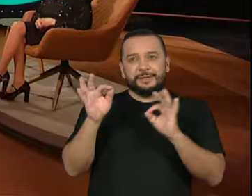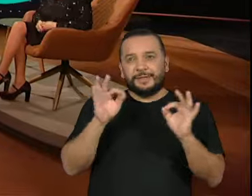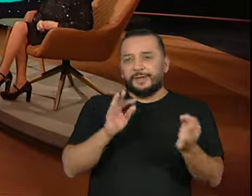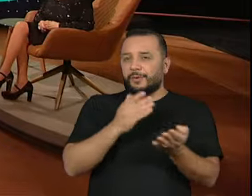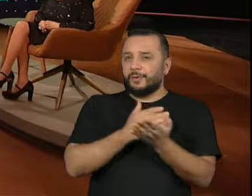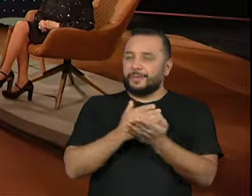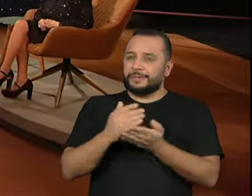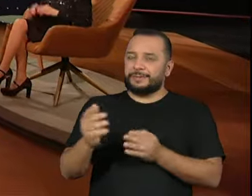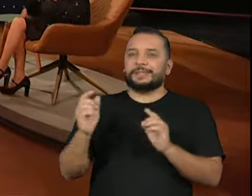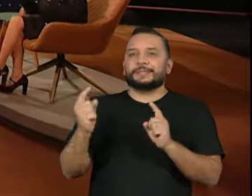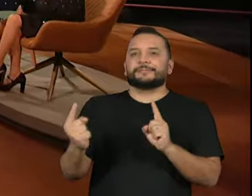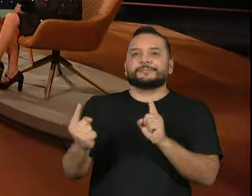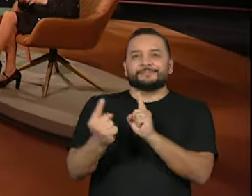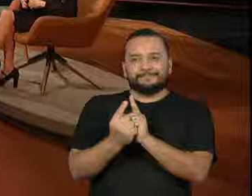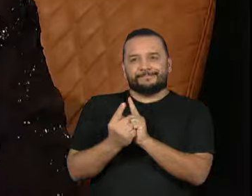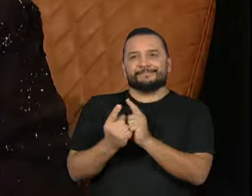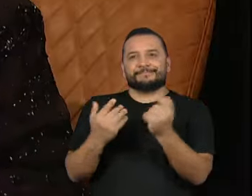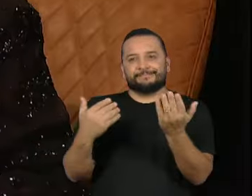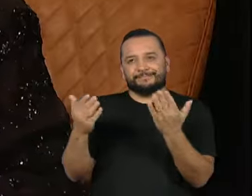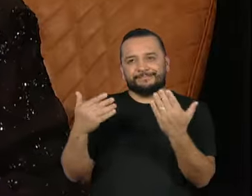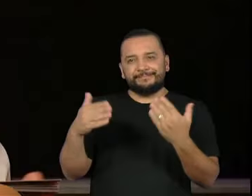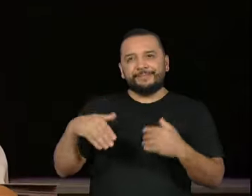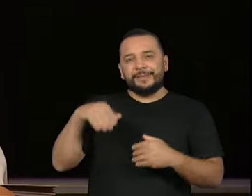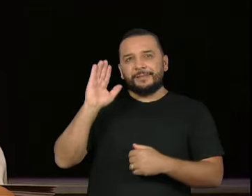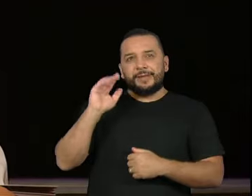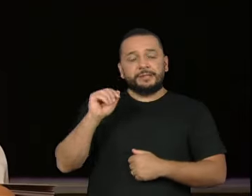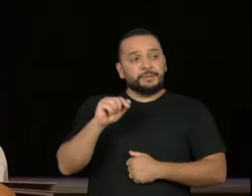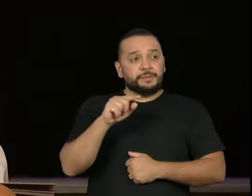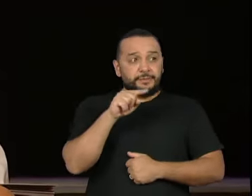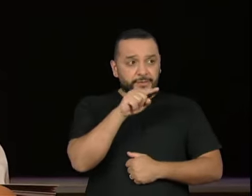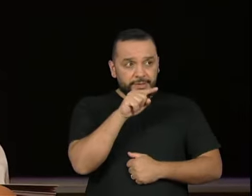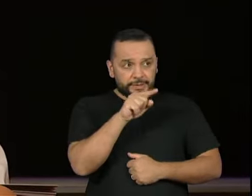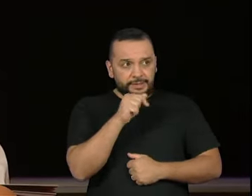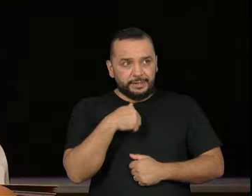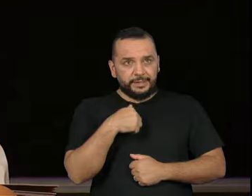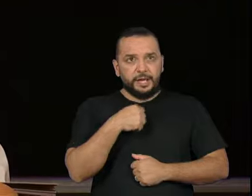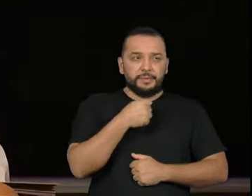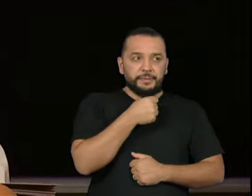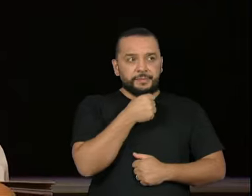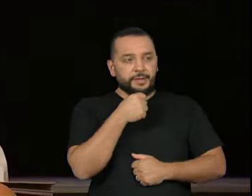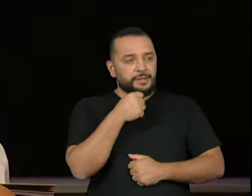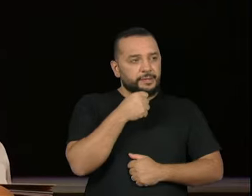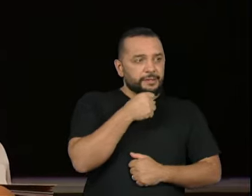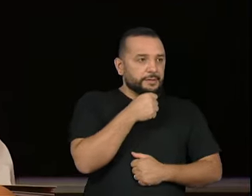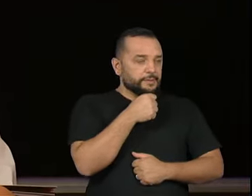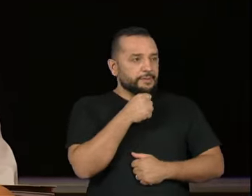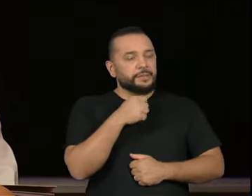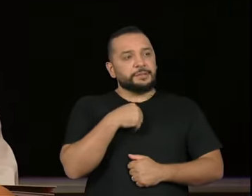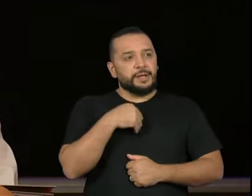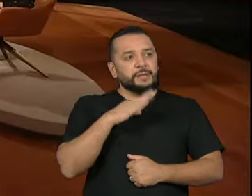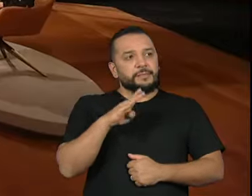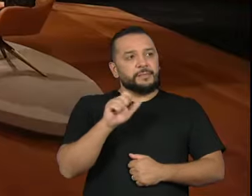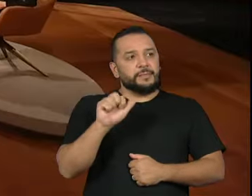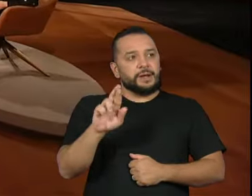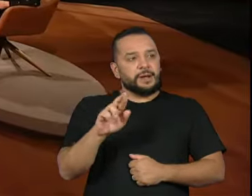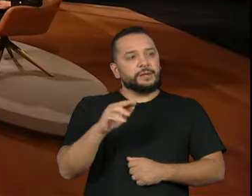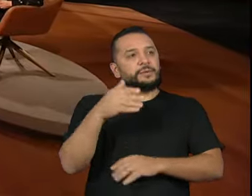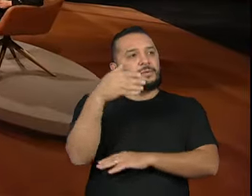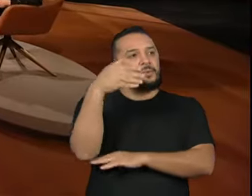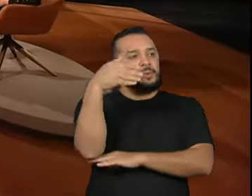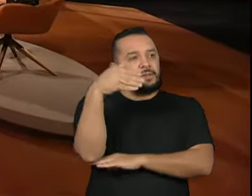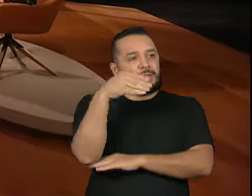começo a entender, a conversar mais com ele. Agora, você foi cantar no bar do Hotel Plaza, levado pela Silvinha